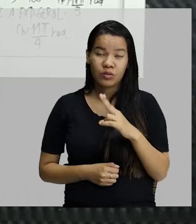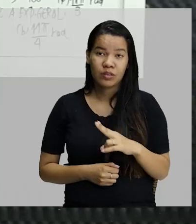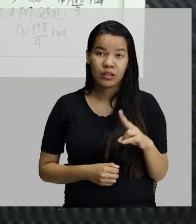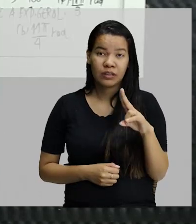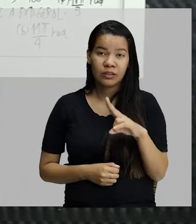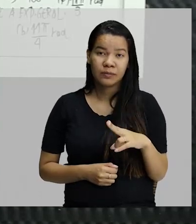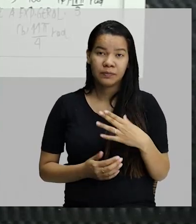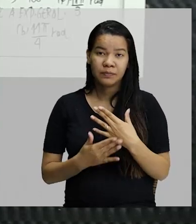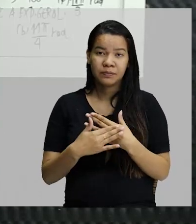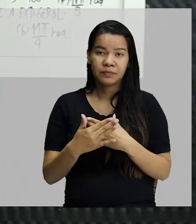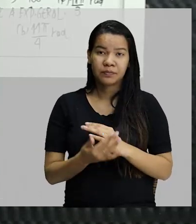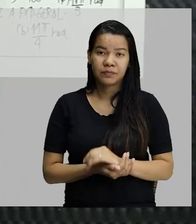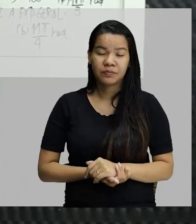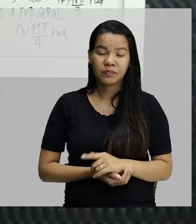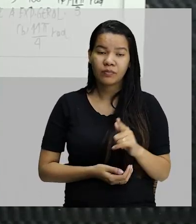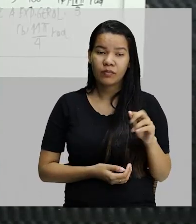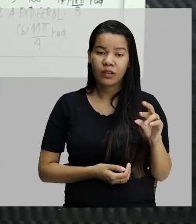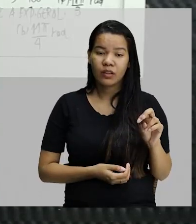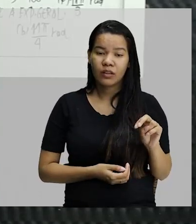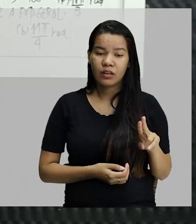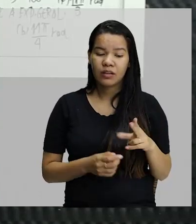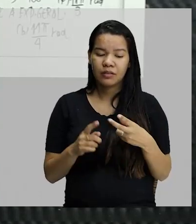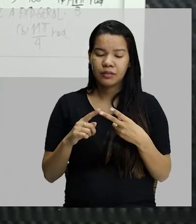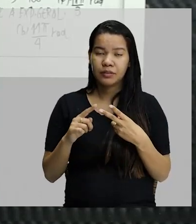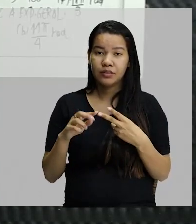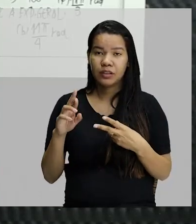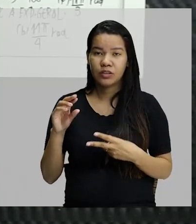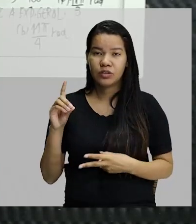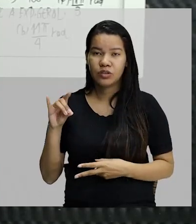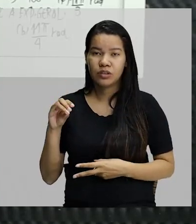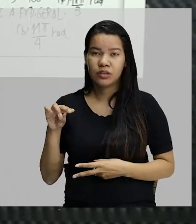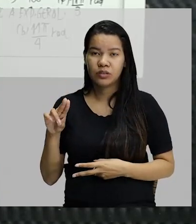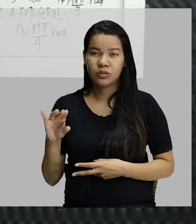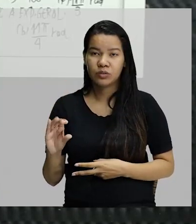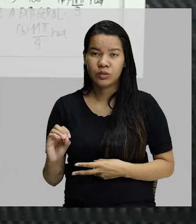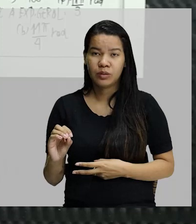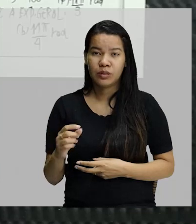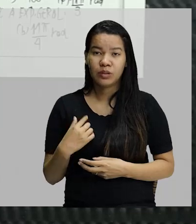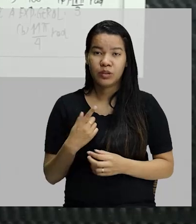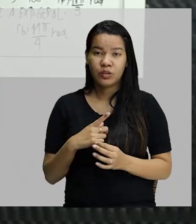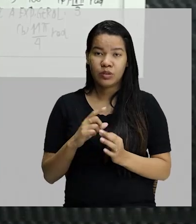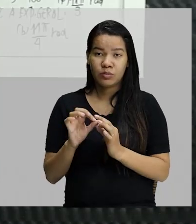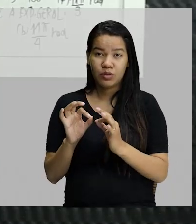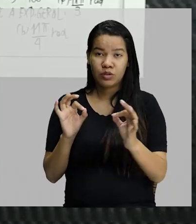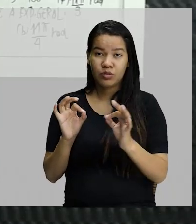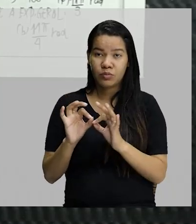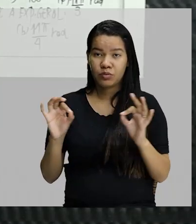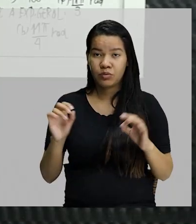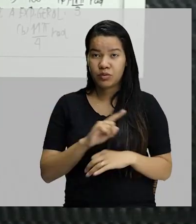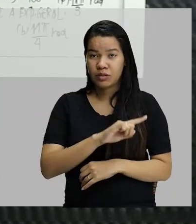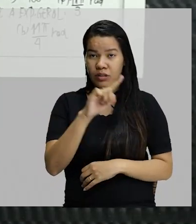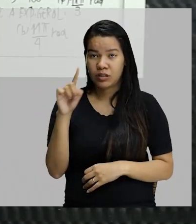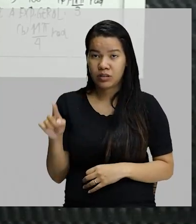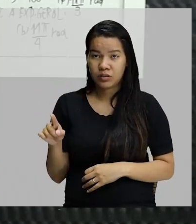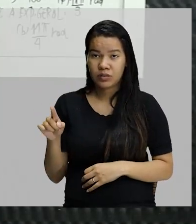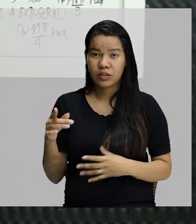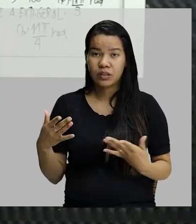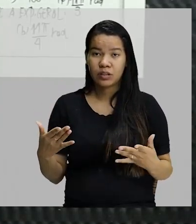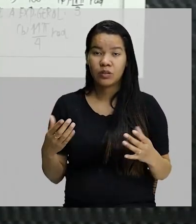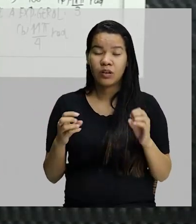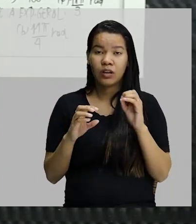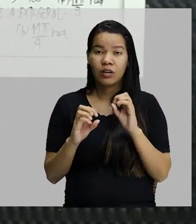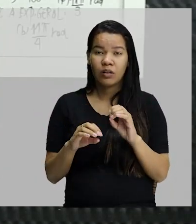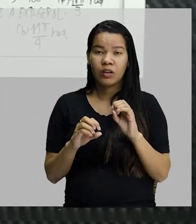aqui o grau e o radiano para medir nossos arcos. Ok, galera? Então, hoje, a aula de hoje, nós vamos falar